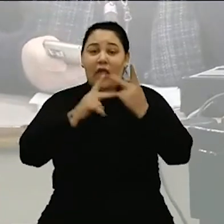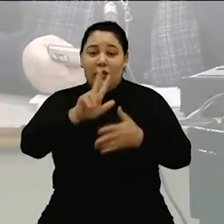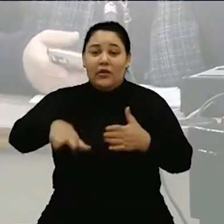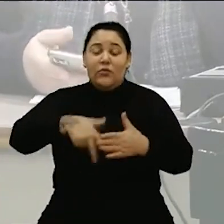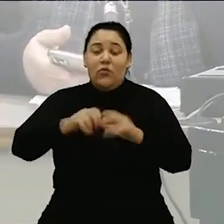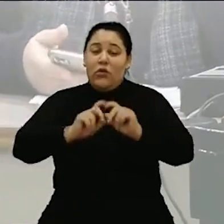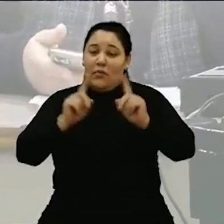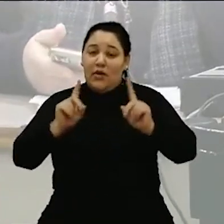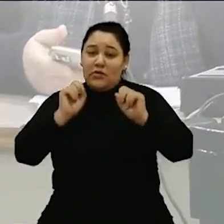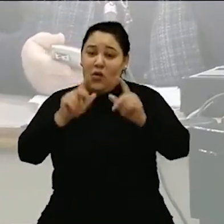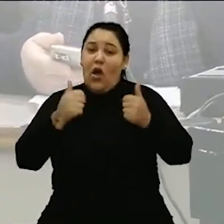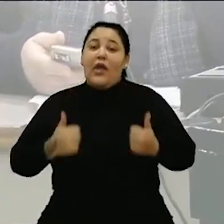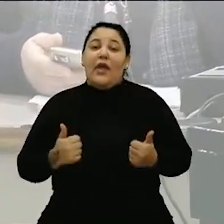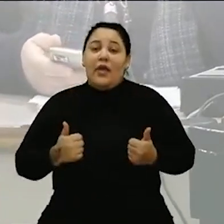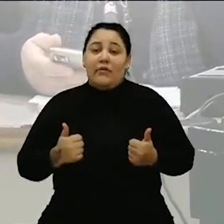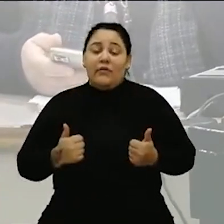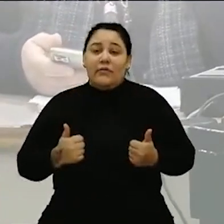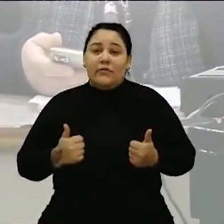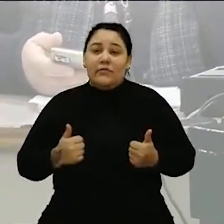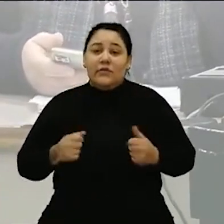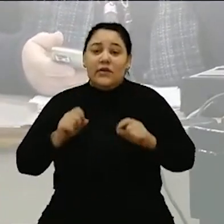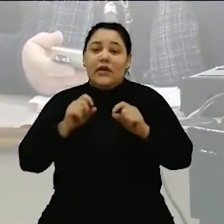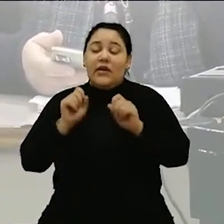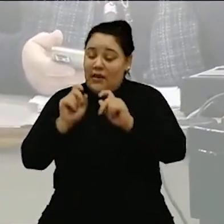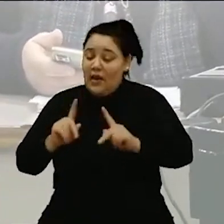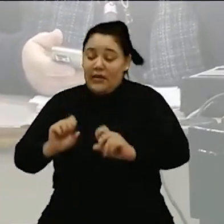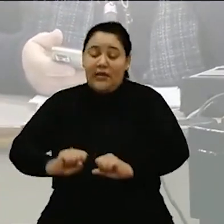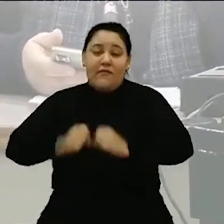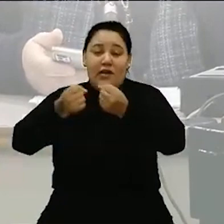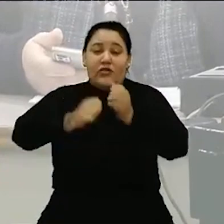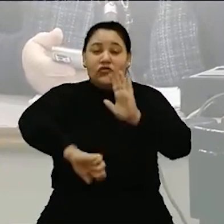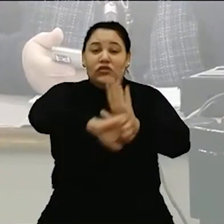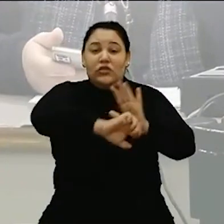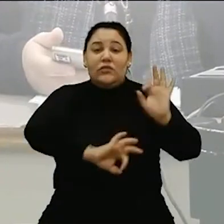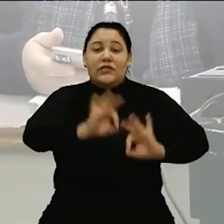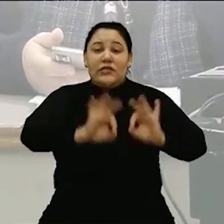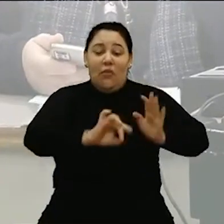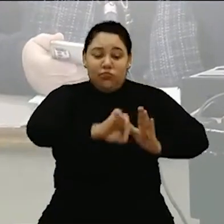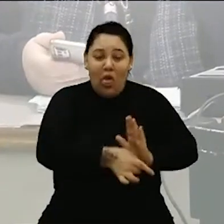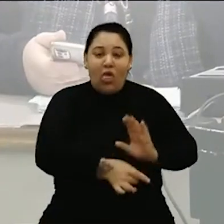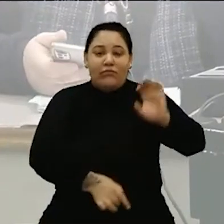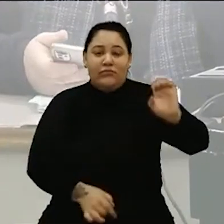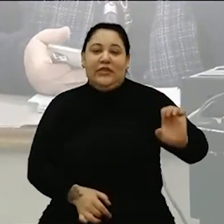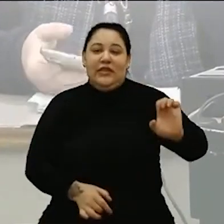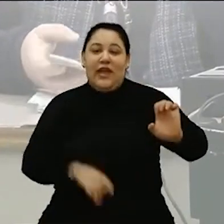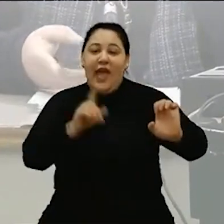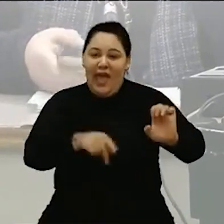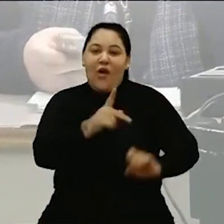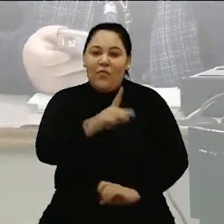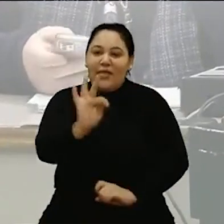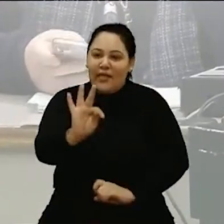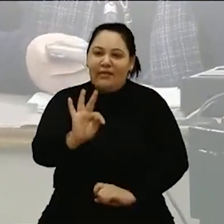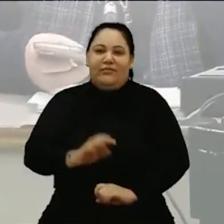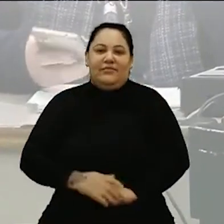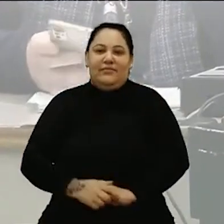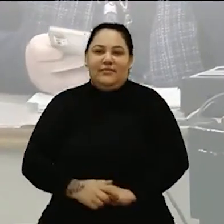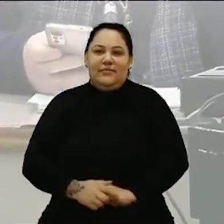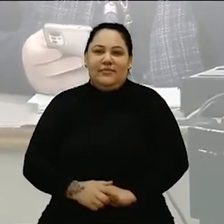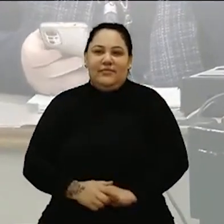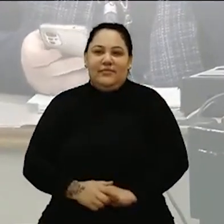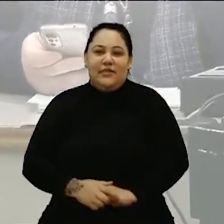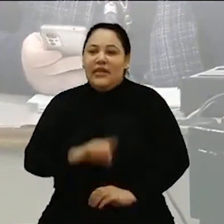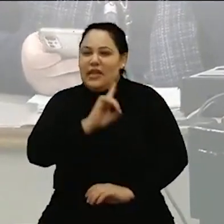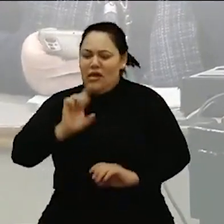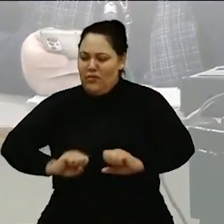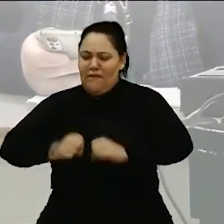bem. Então, assim, quem defende o crime organizado é a extrema esquerda, é o PT, que não defende a